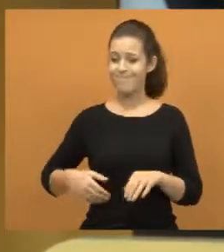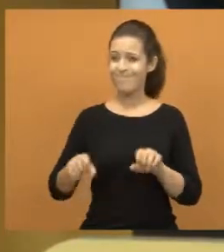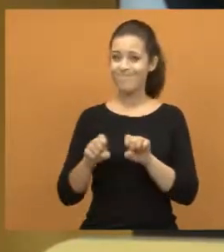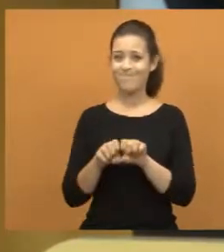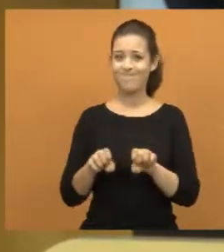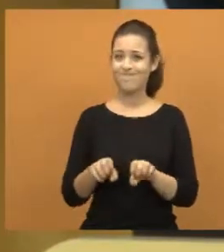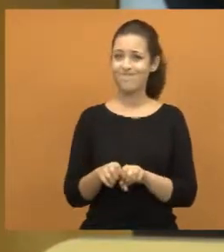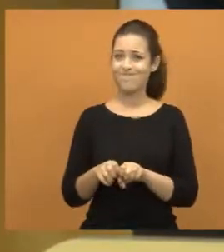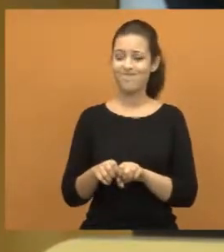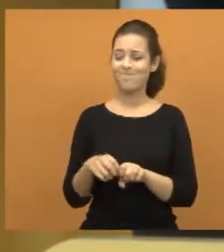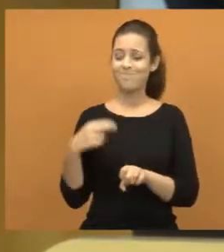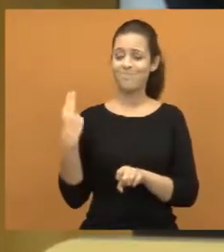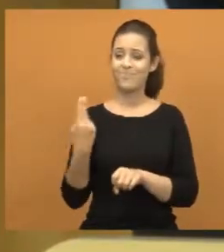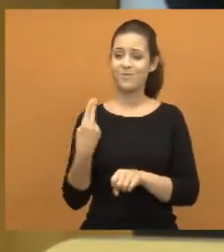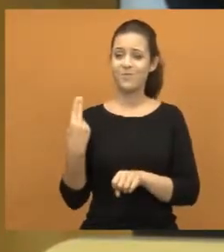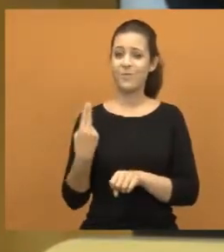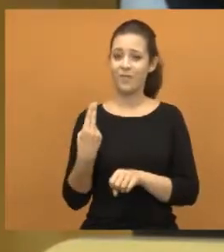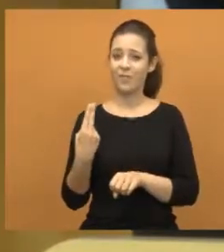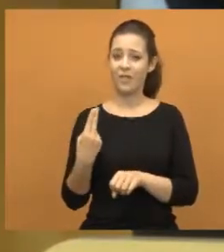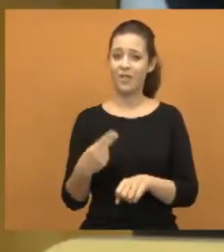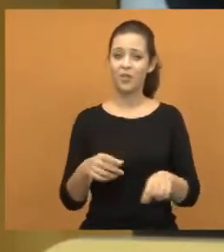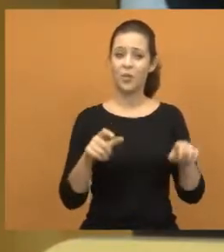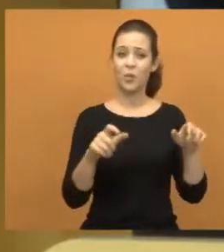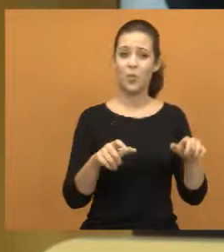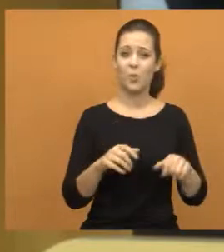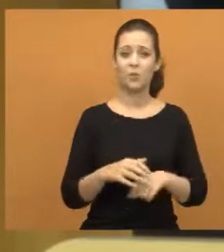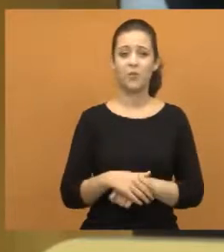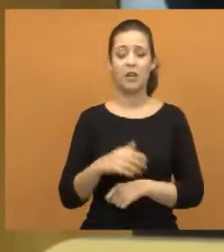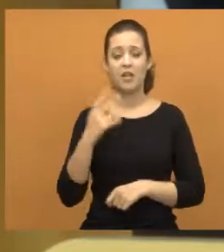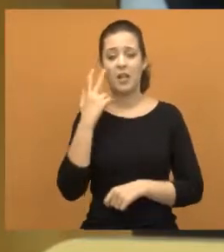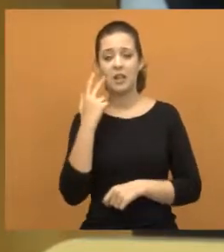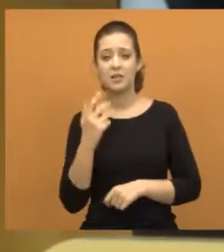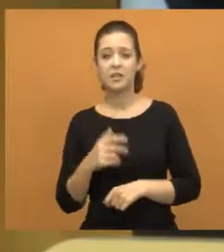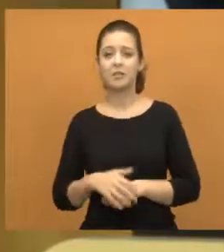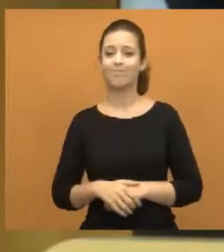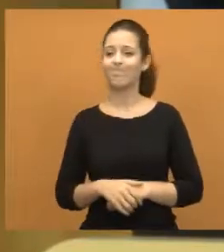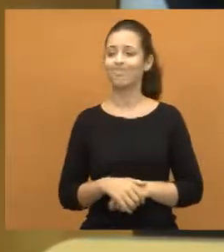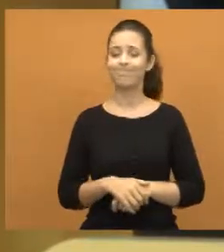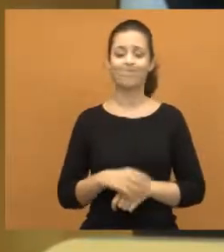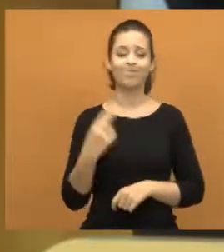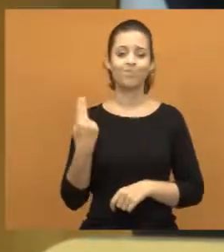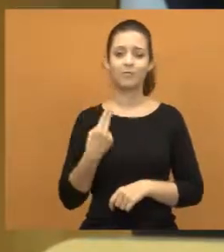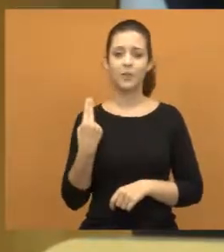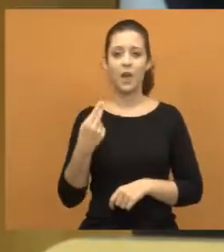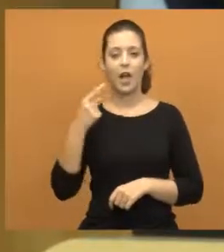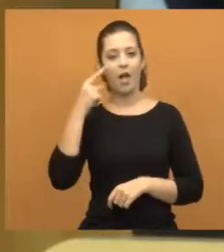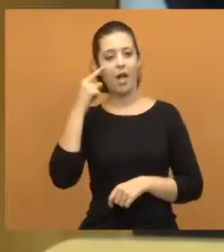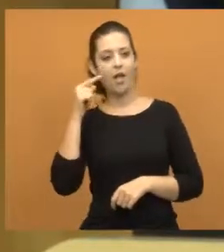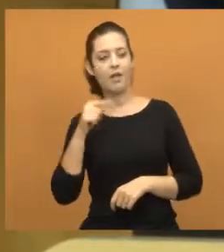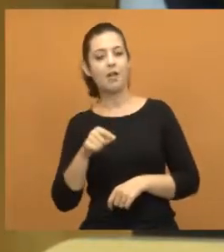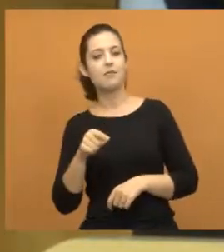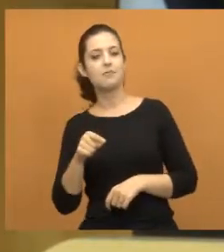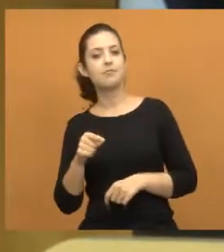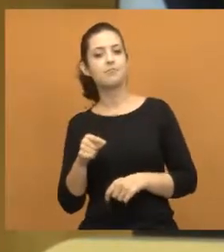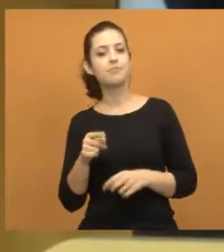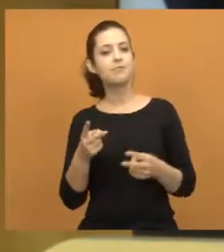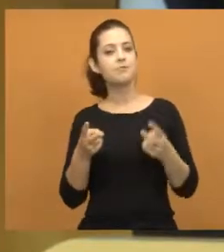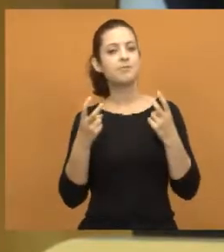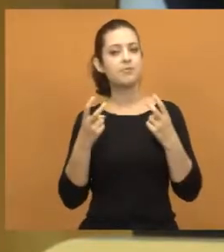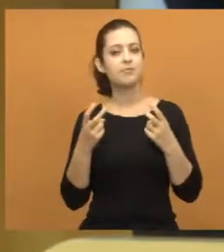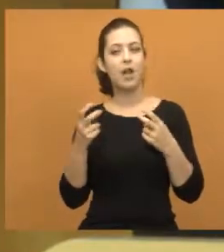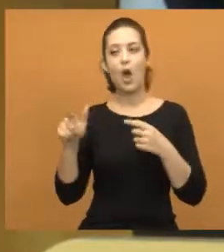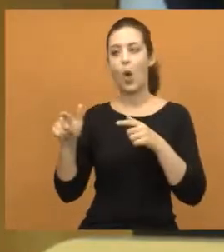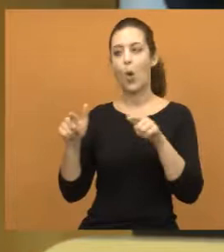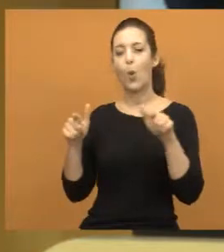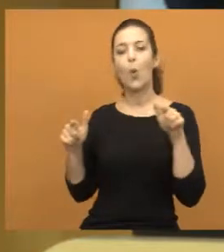estrutura necessária nos campos de futebol, nas áreas de lazer. E pensando nisso, como acontece em